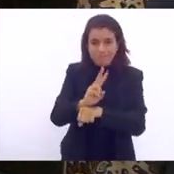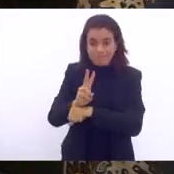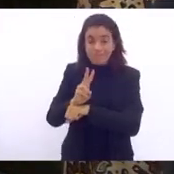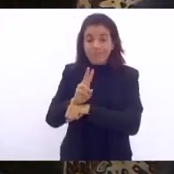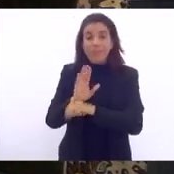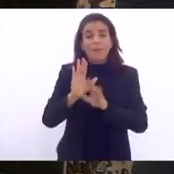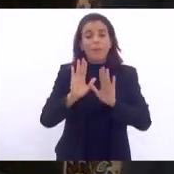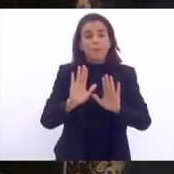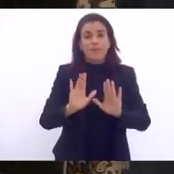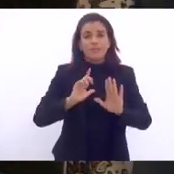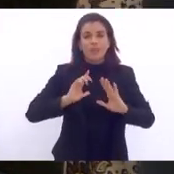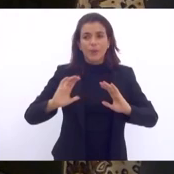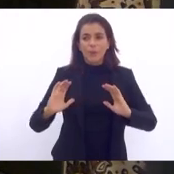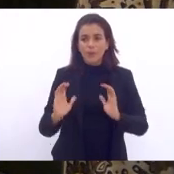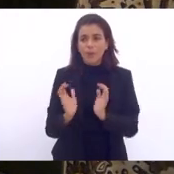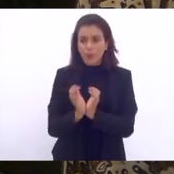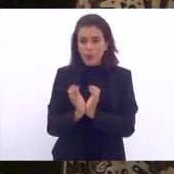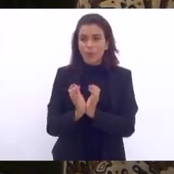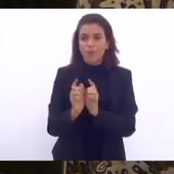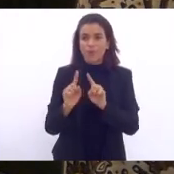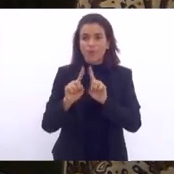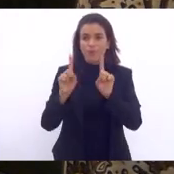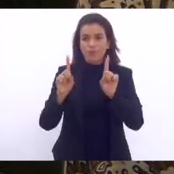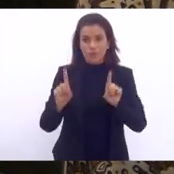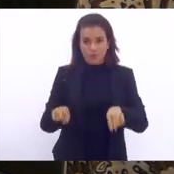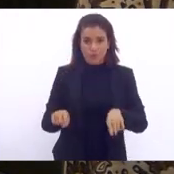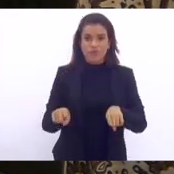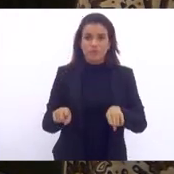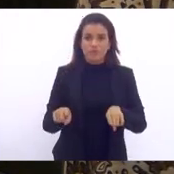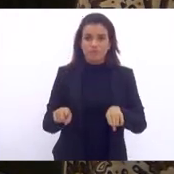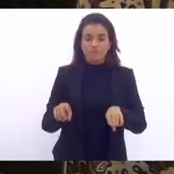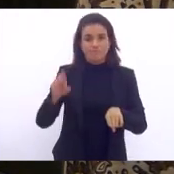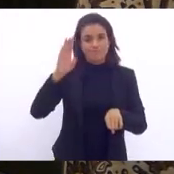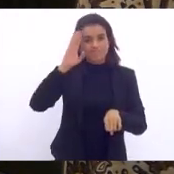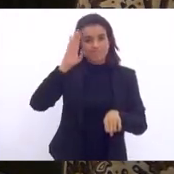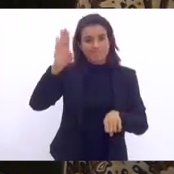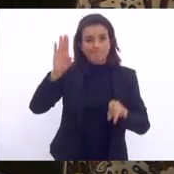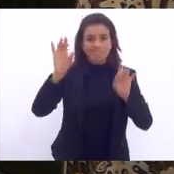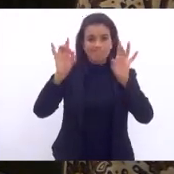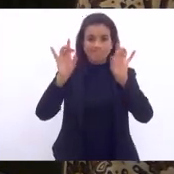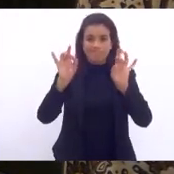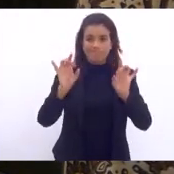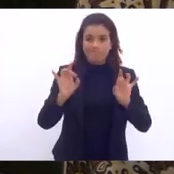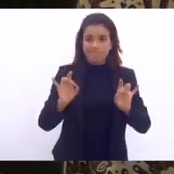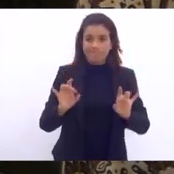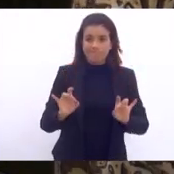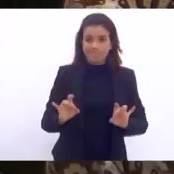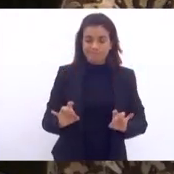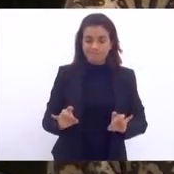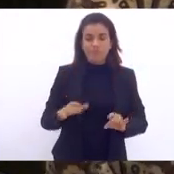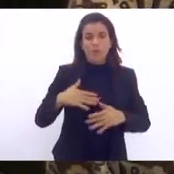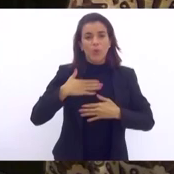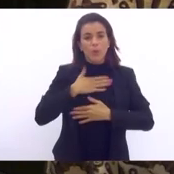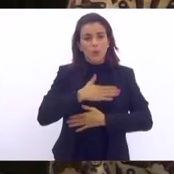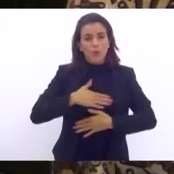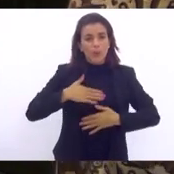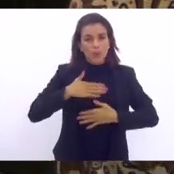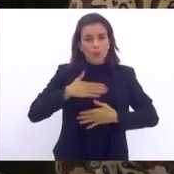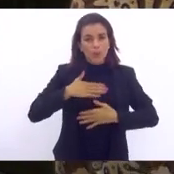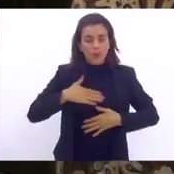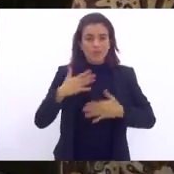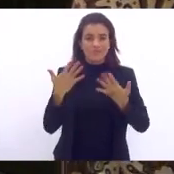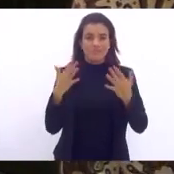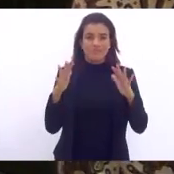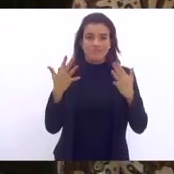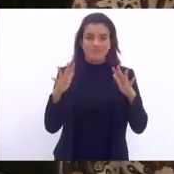de funcionários, especialmente, que eu gostaria de dar os parabéns e